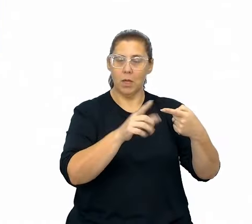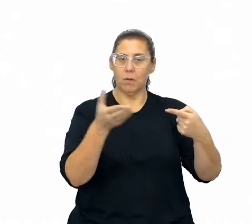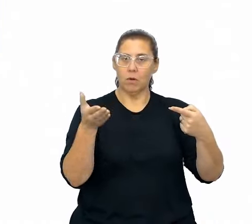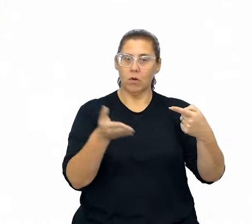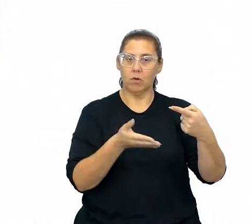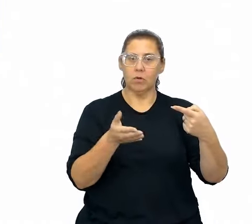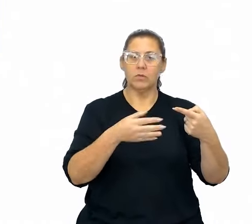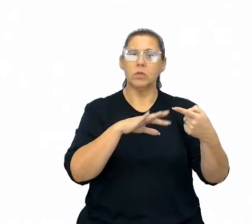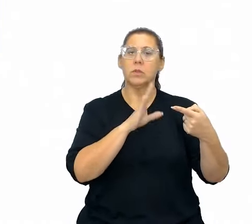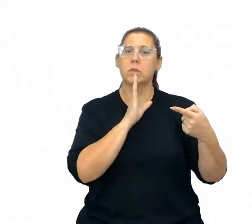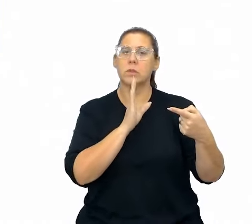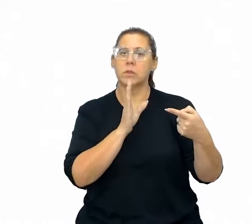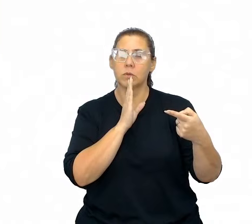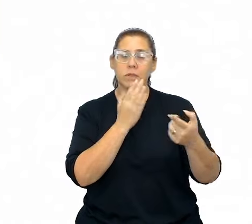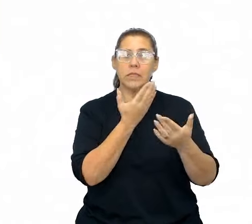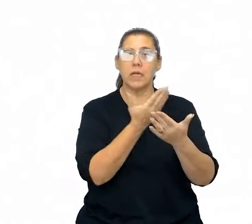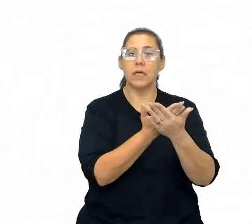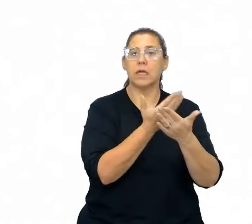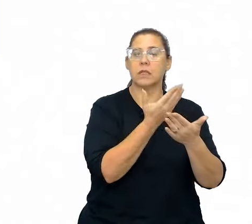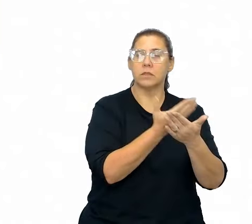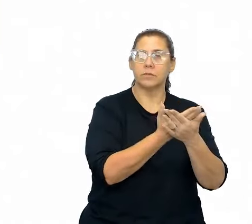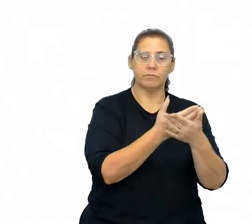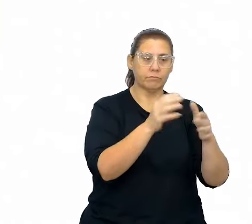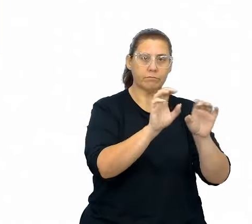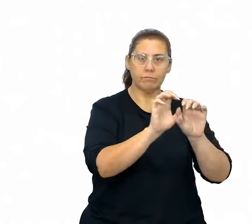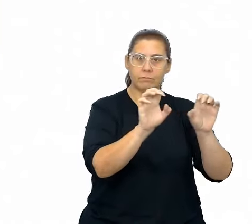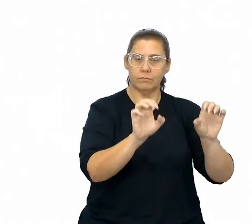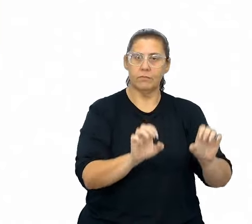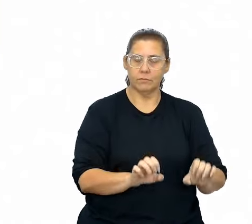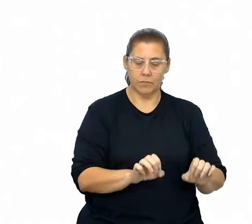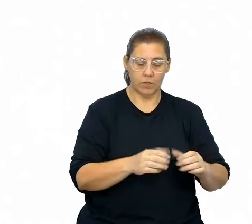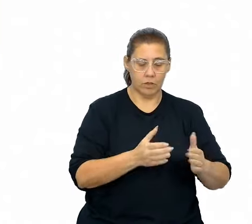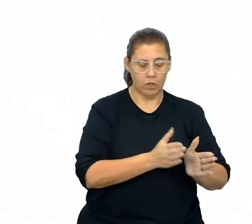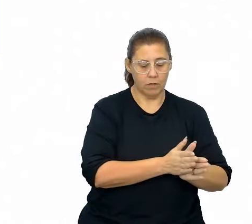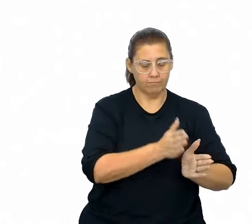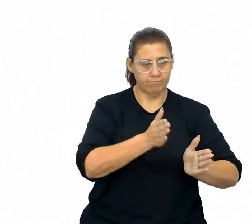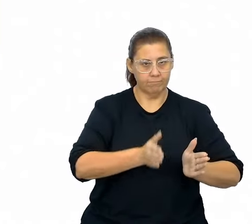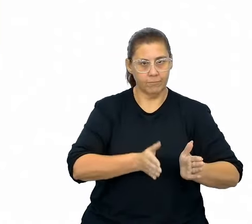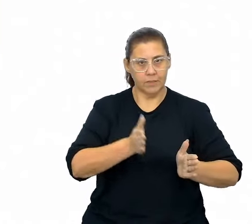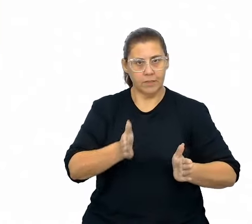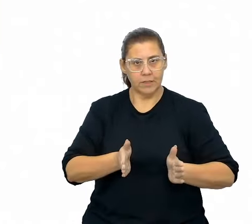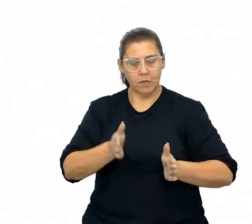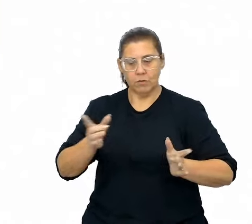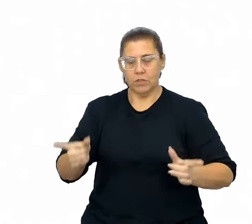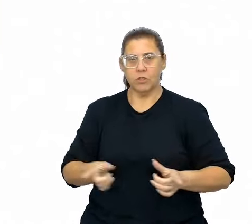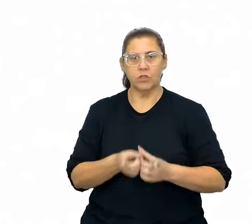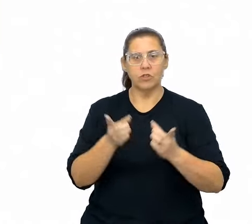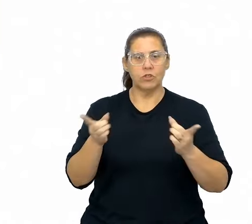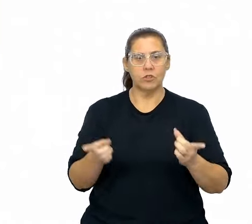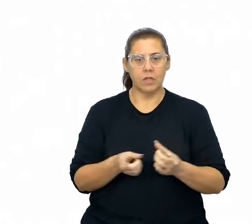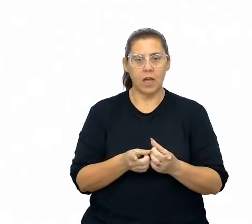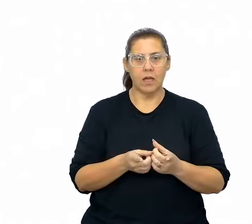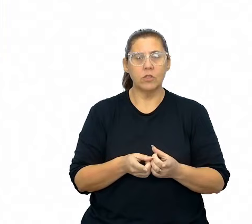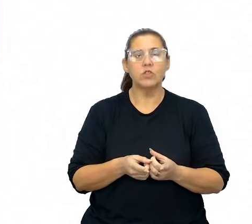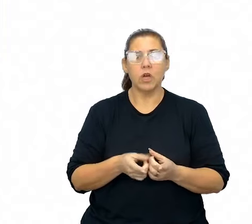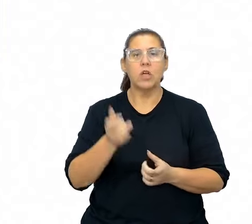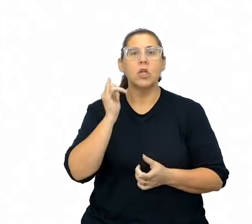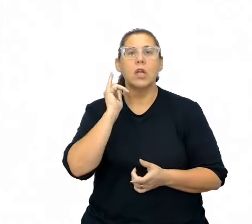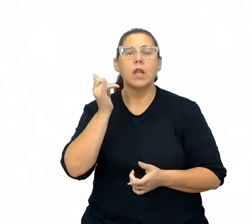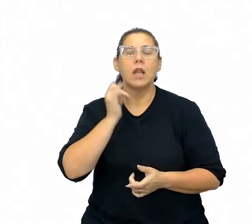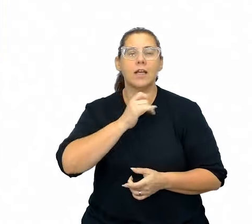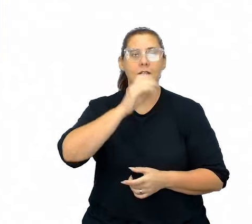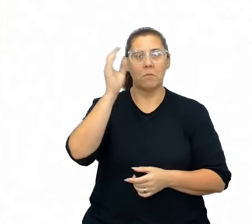momento, nós vamos conhecer as aulas que estruturam a sequência didática Lendas Brasileiras